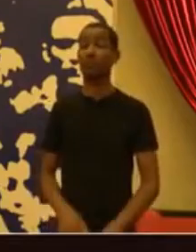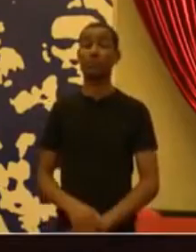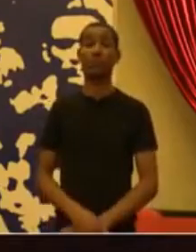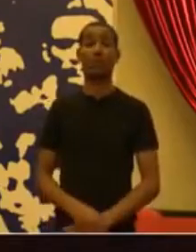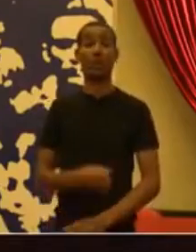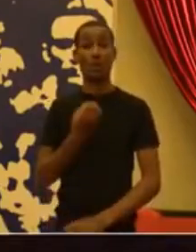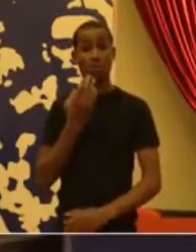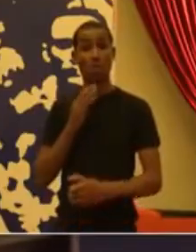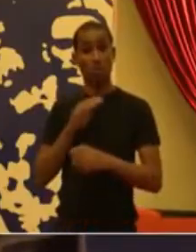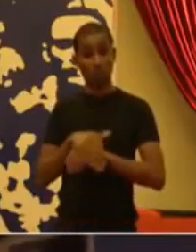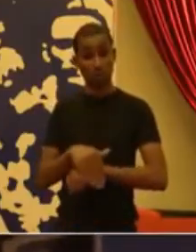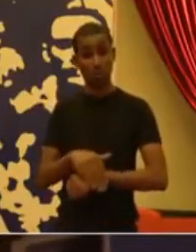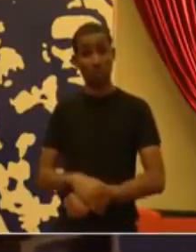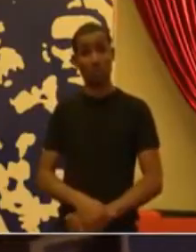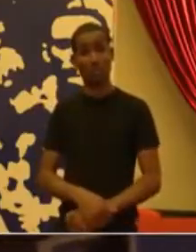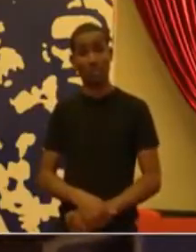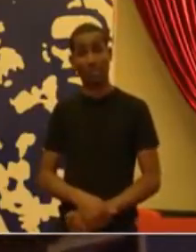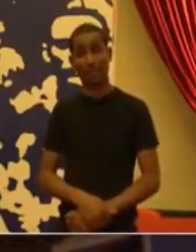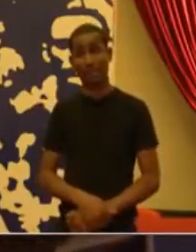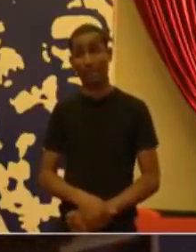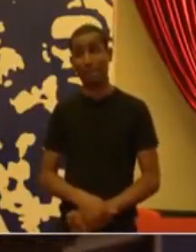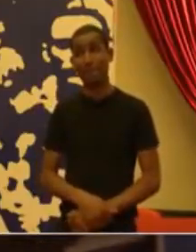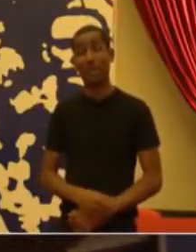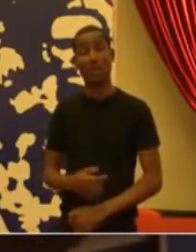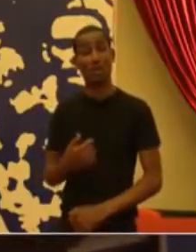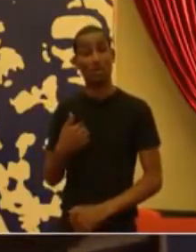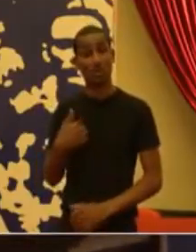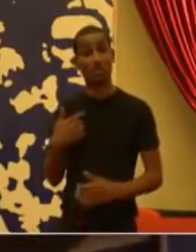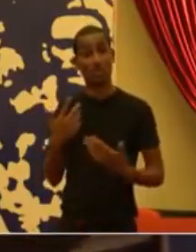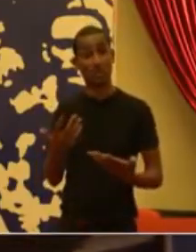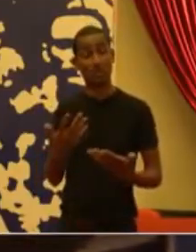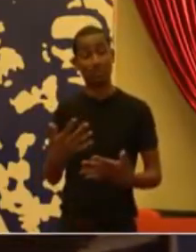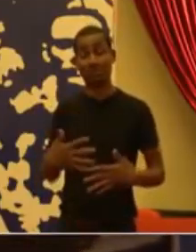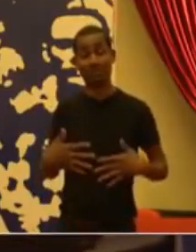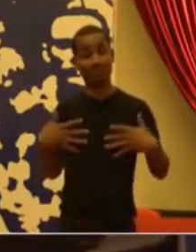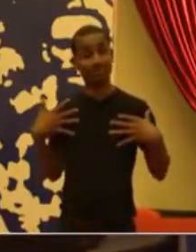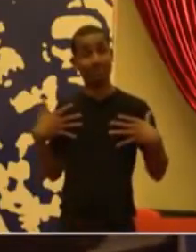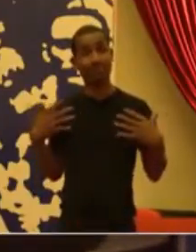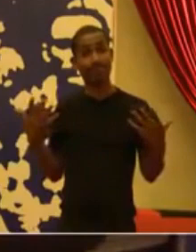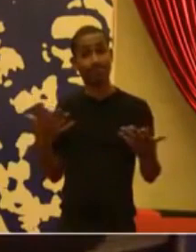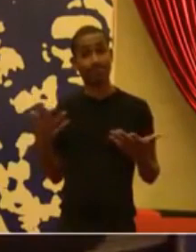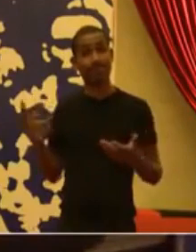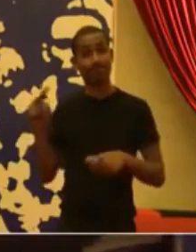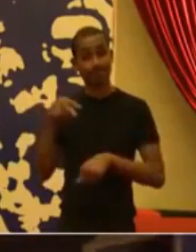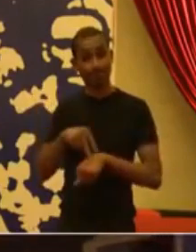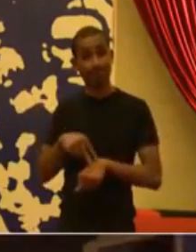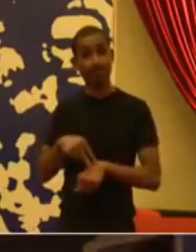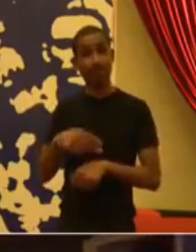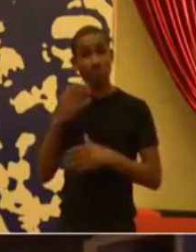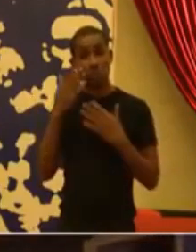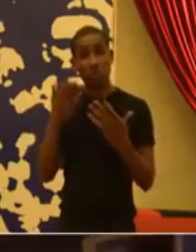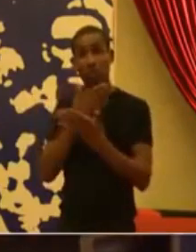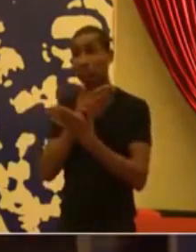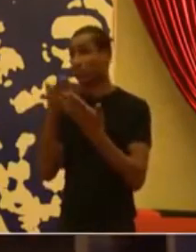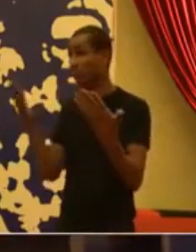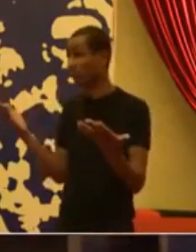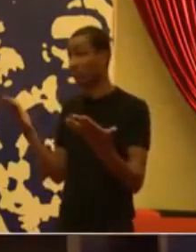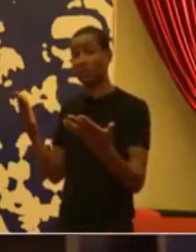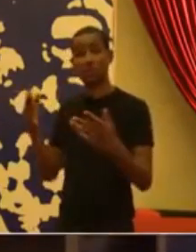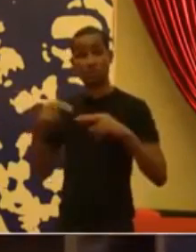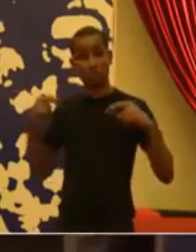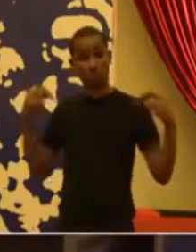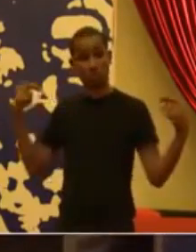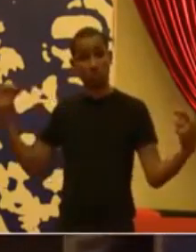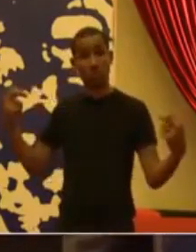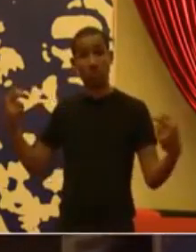Bom, boa noite. Bom, para mim é uma honra estar aqui diante dessa plateia, com essas pessoas aqui ao meu lado. Eu